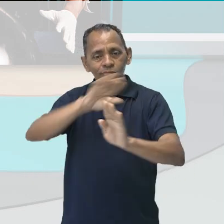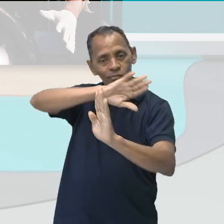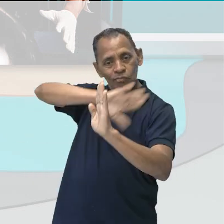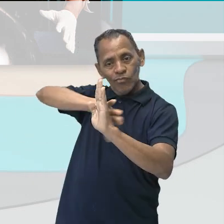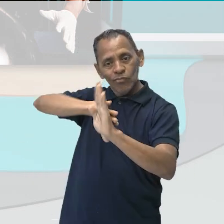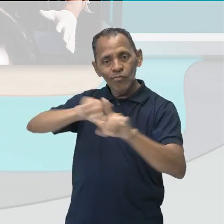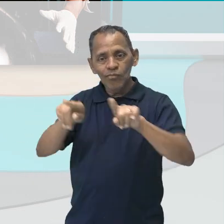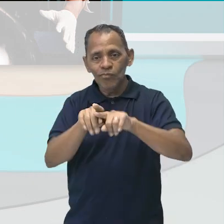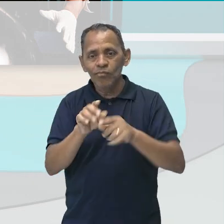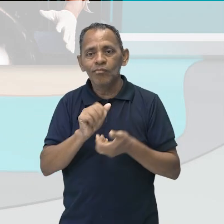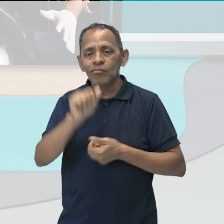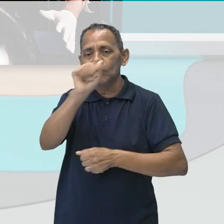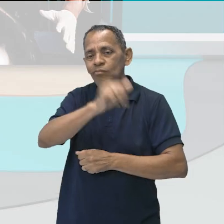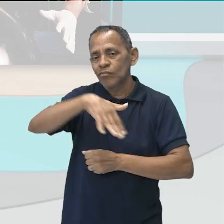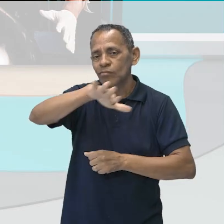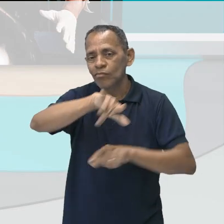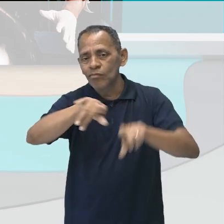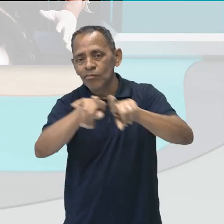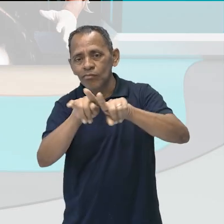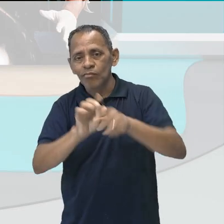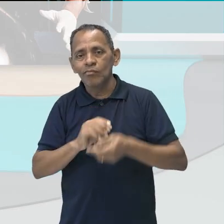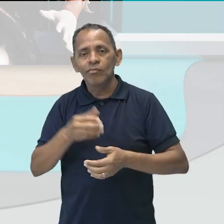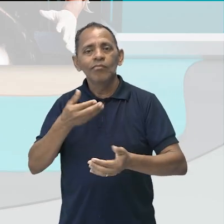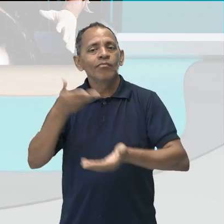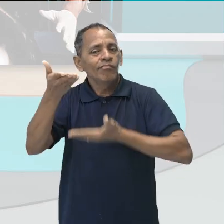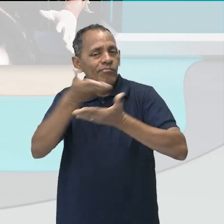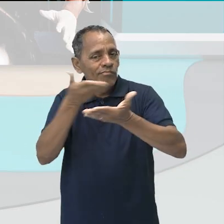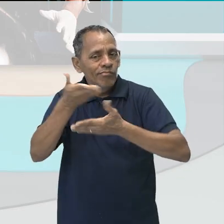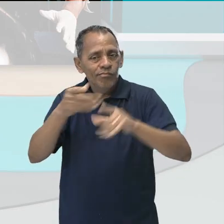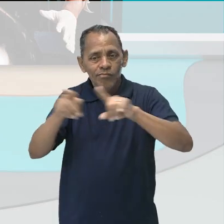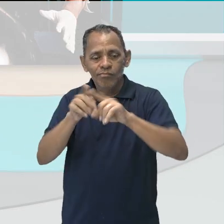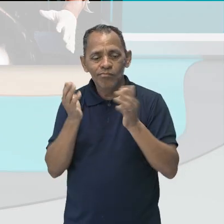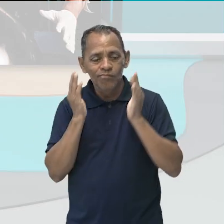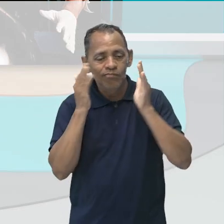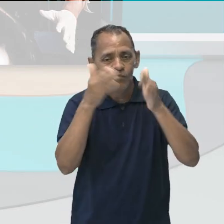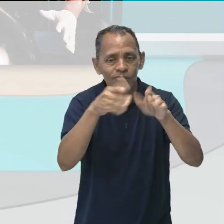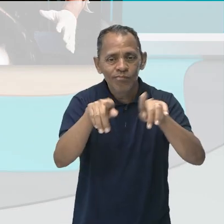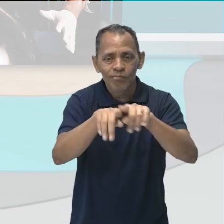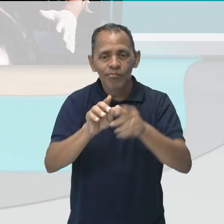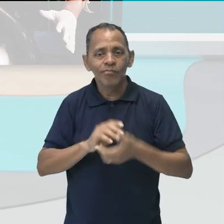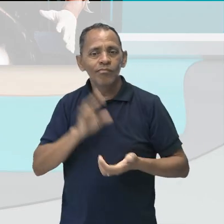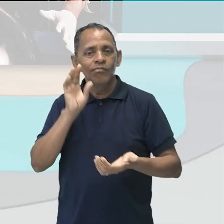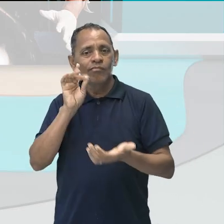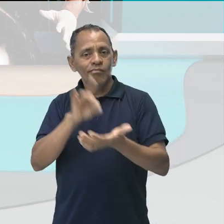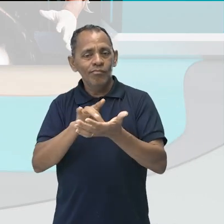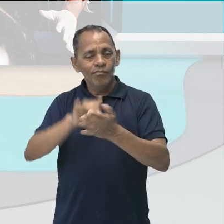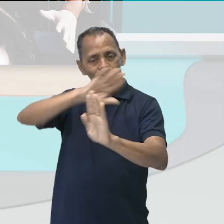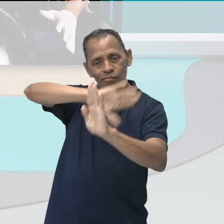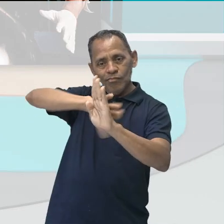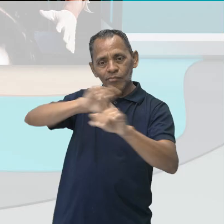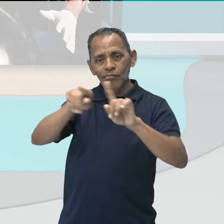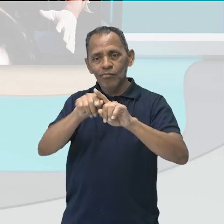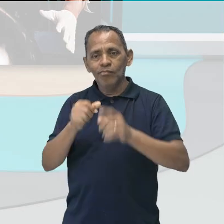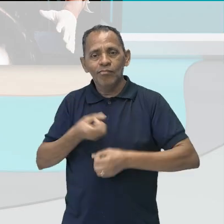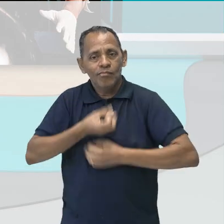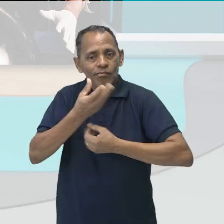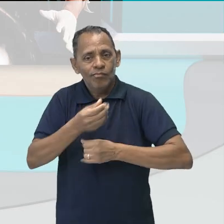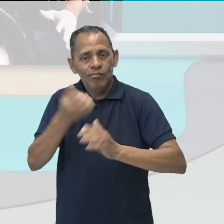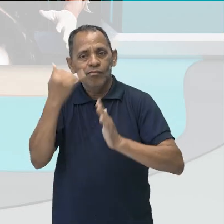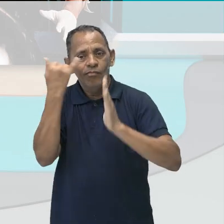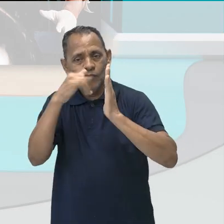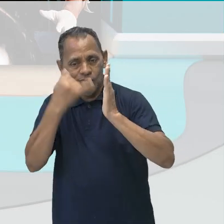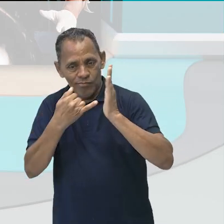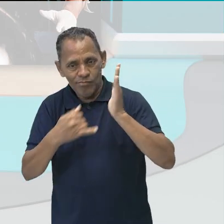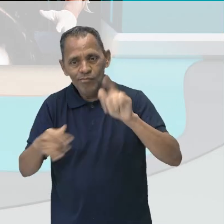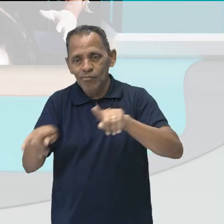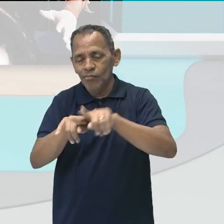subjetivo, o cenário, até as conversas. Então, é mais voltado para o surrealismo, para o expressionismo, certo? E